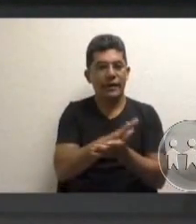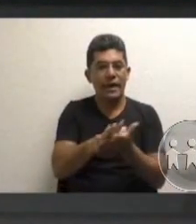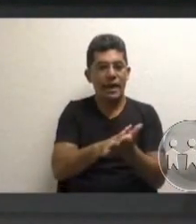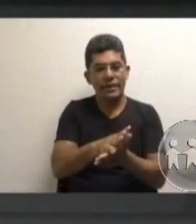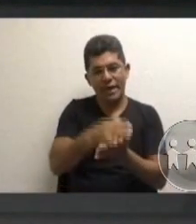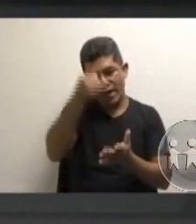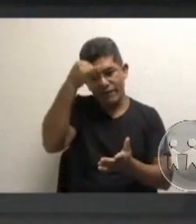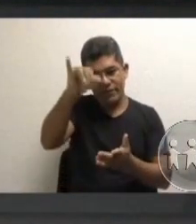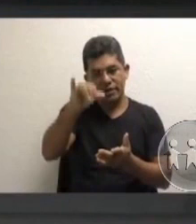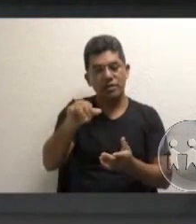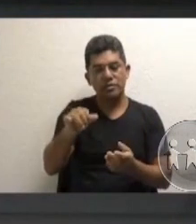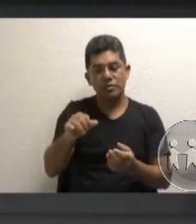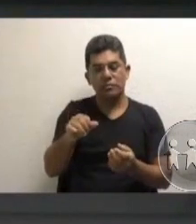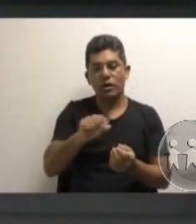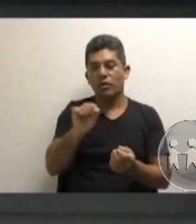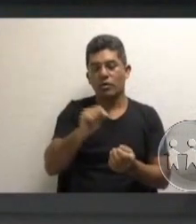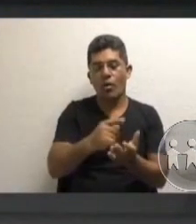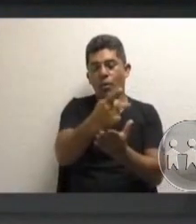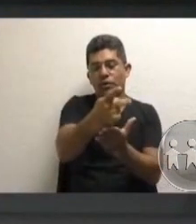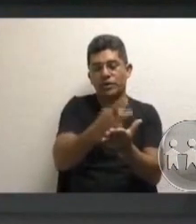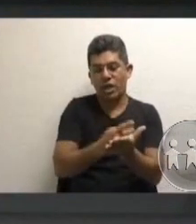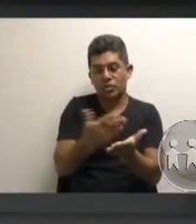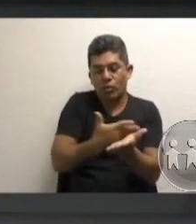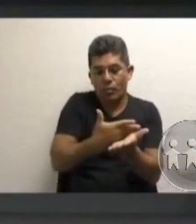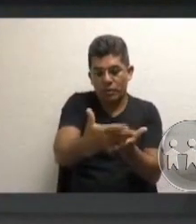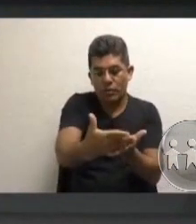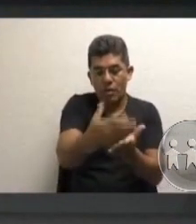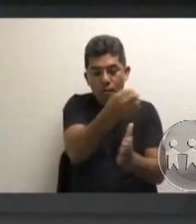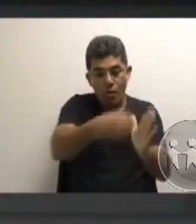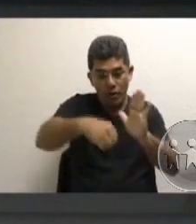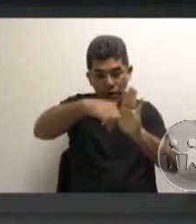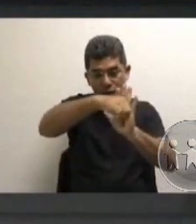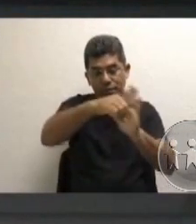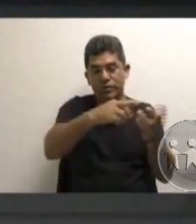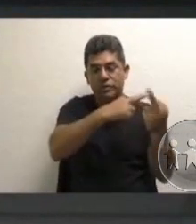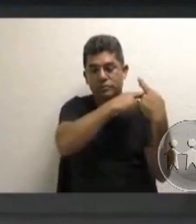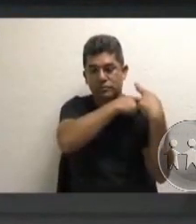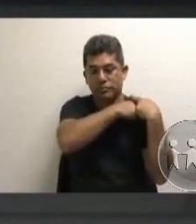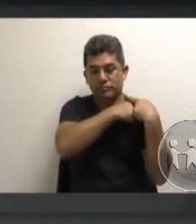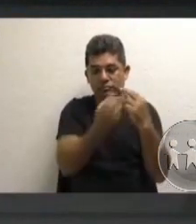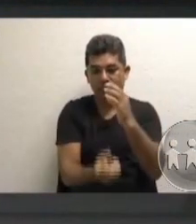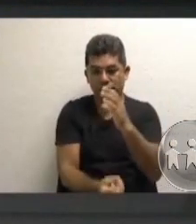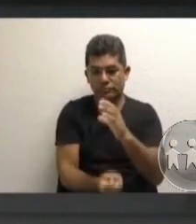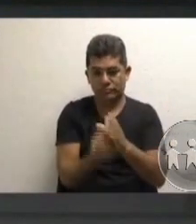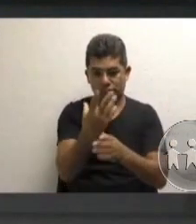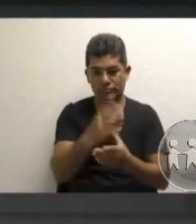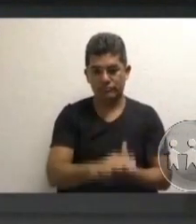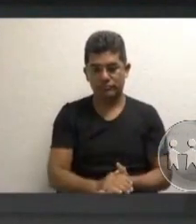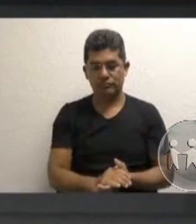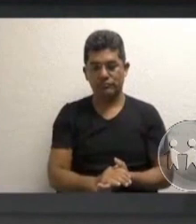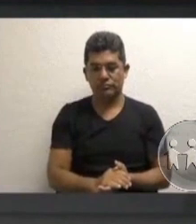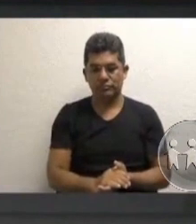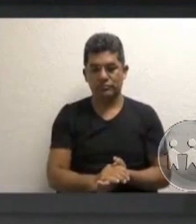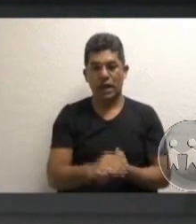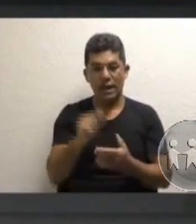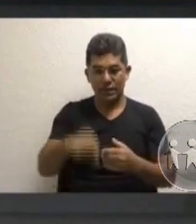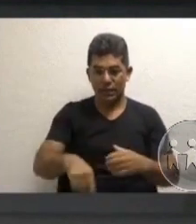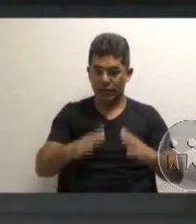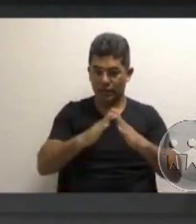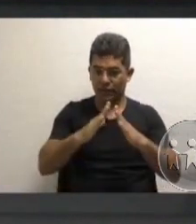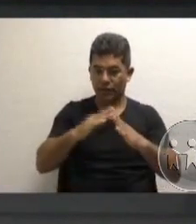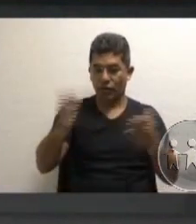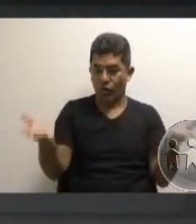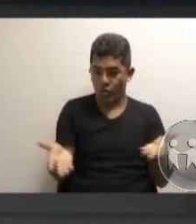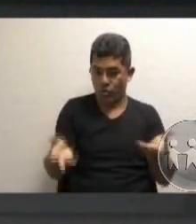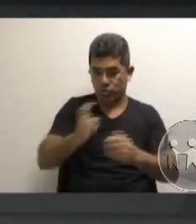prosseguimento dos processos por crime de responsabilidade instaurados no âmbito desta casa legislativa,